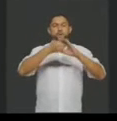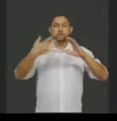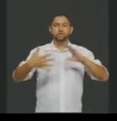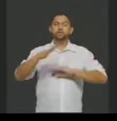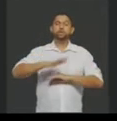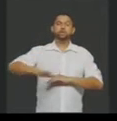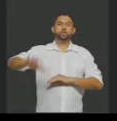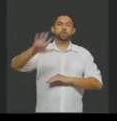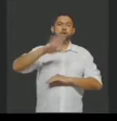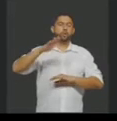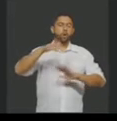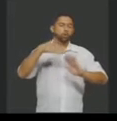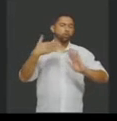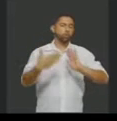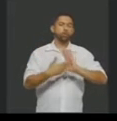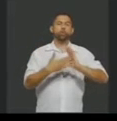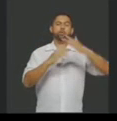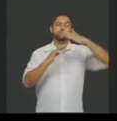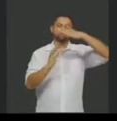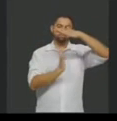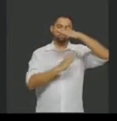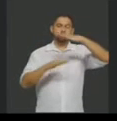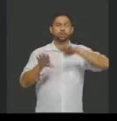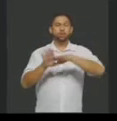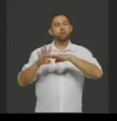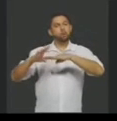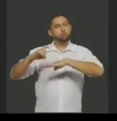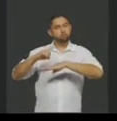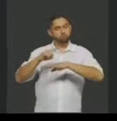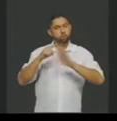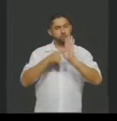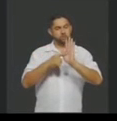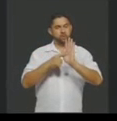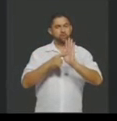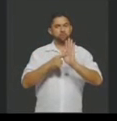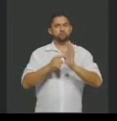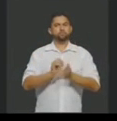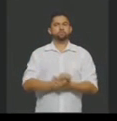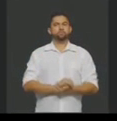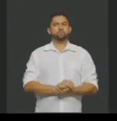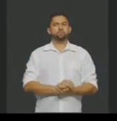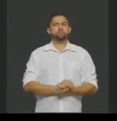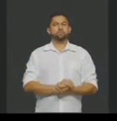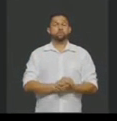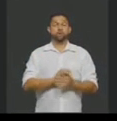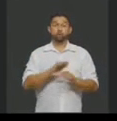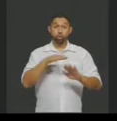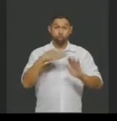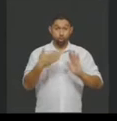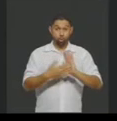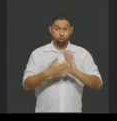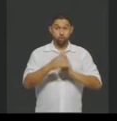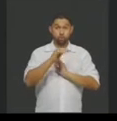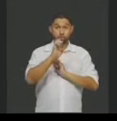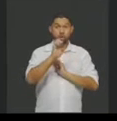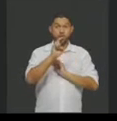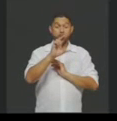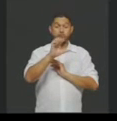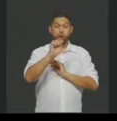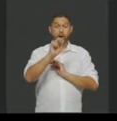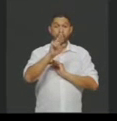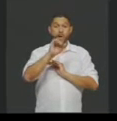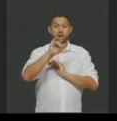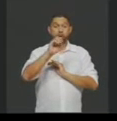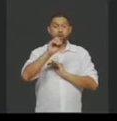que atendem a todos os representantes desse grupo. Primeiro, que todos são eucarióticos.